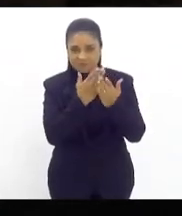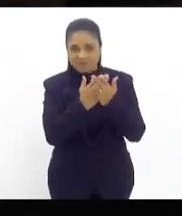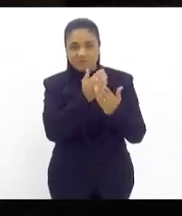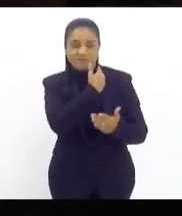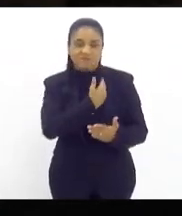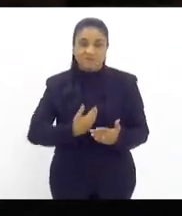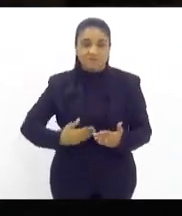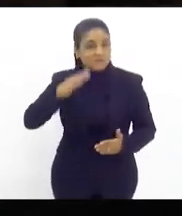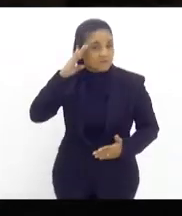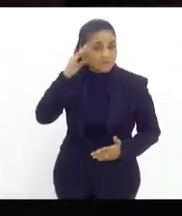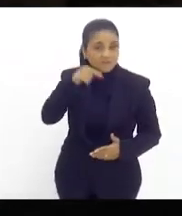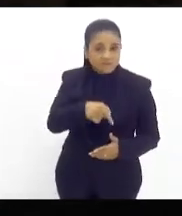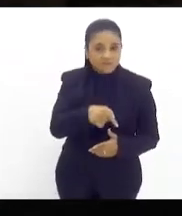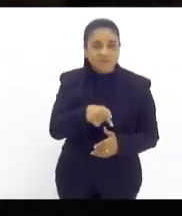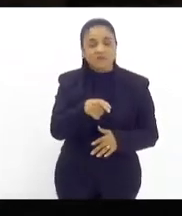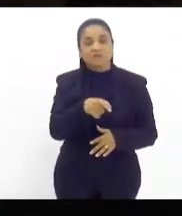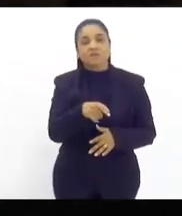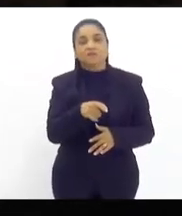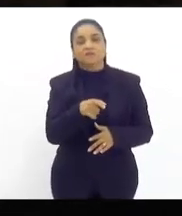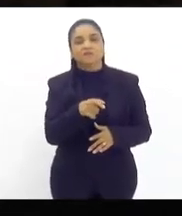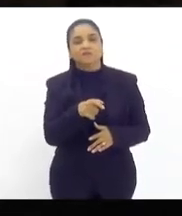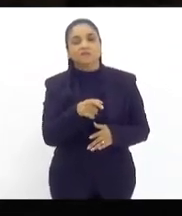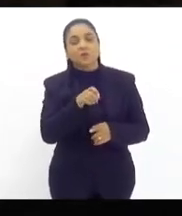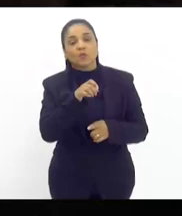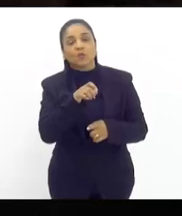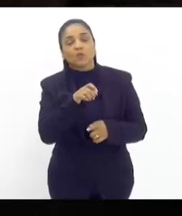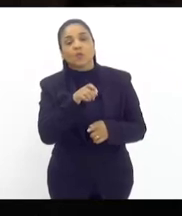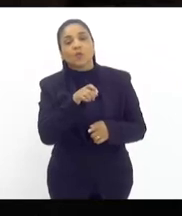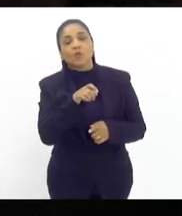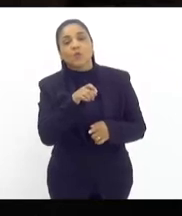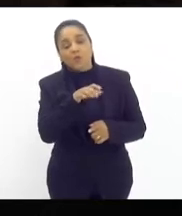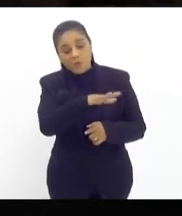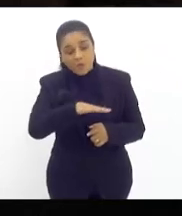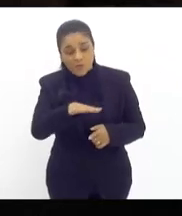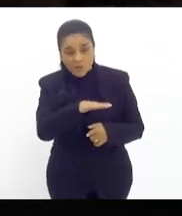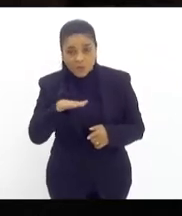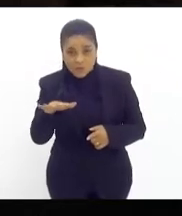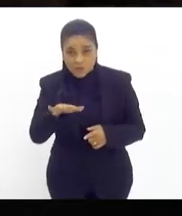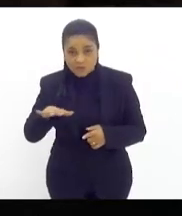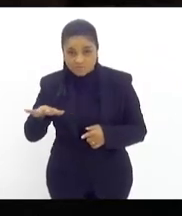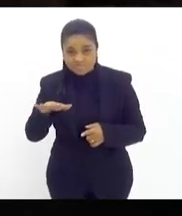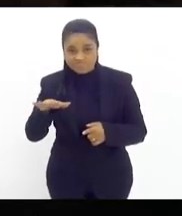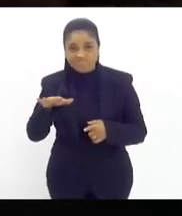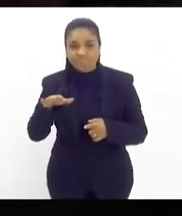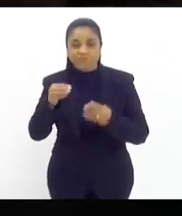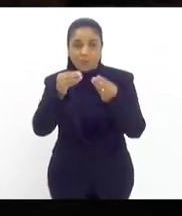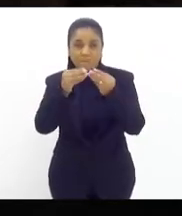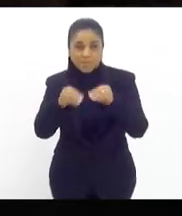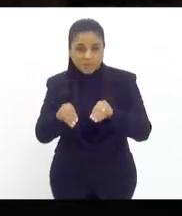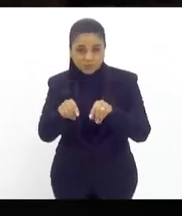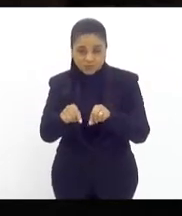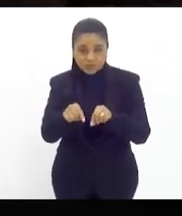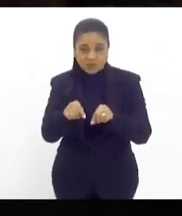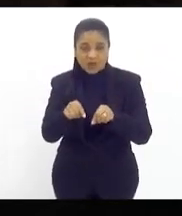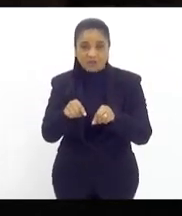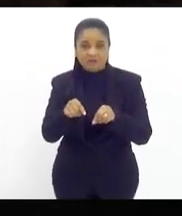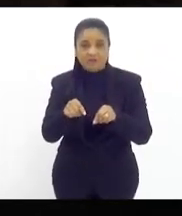pública que é onde os estados as regiões conflagradas estão